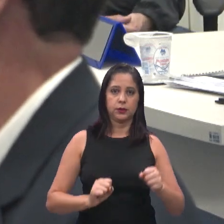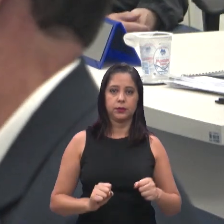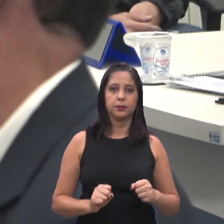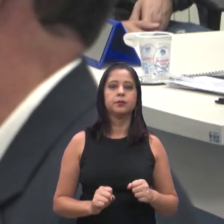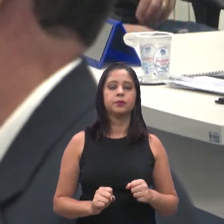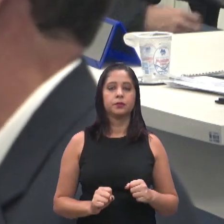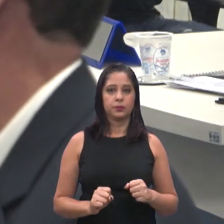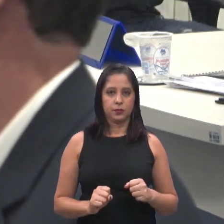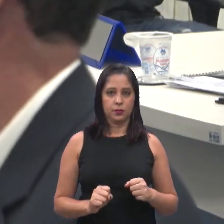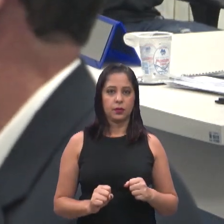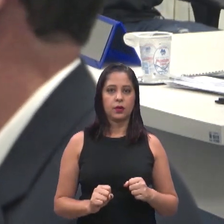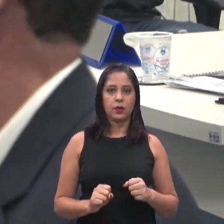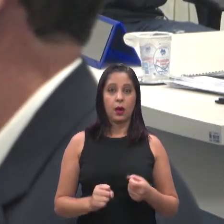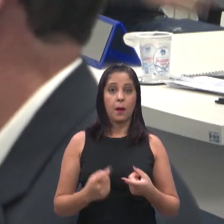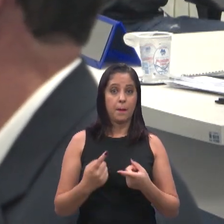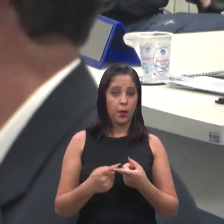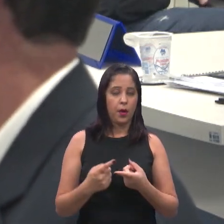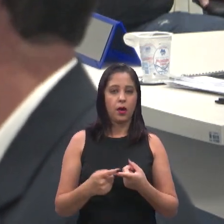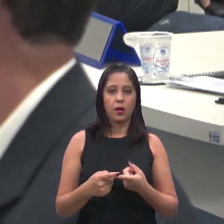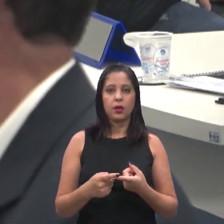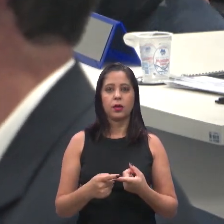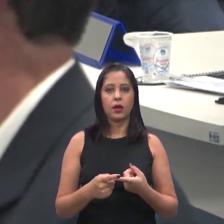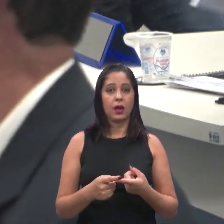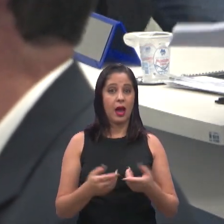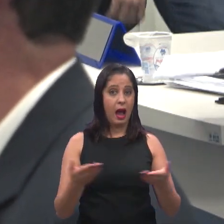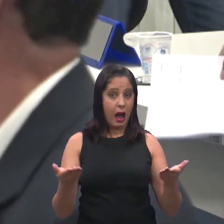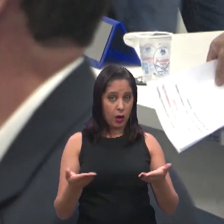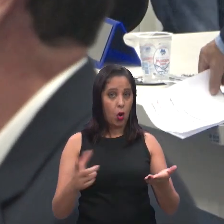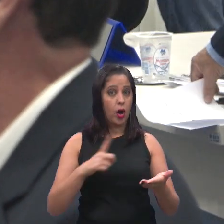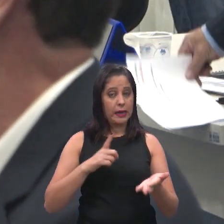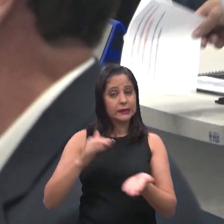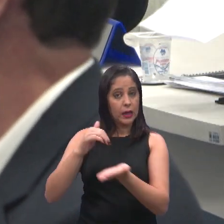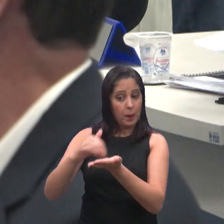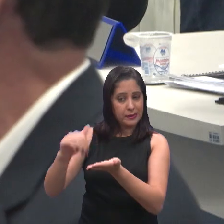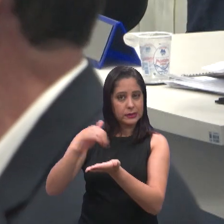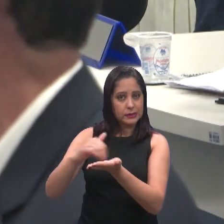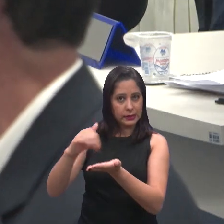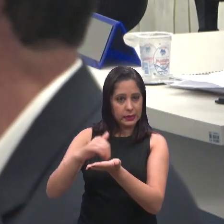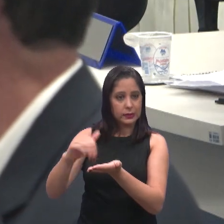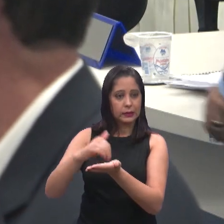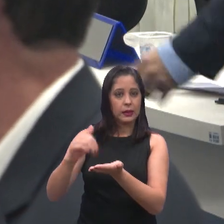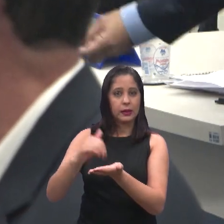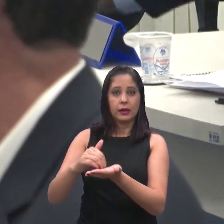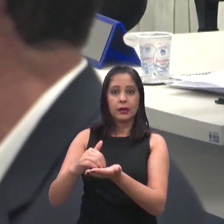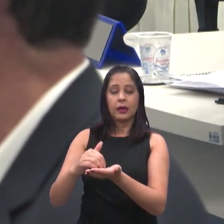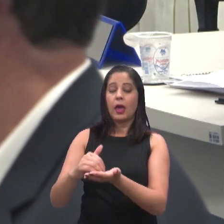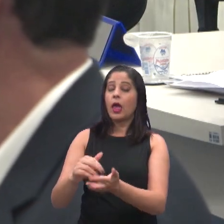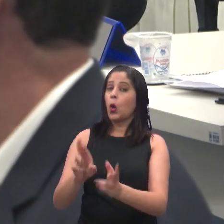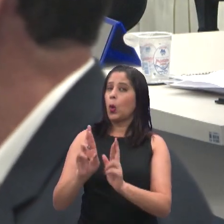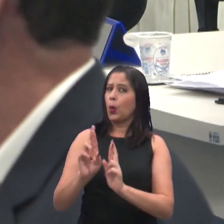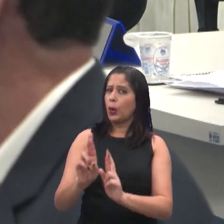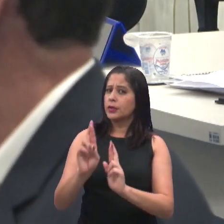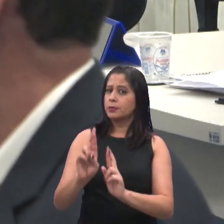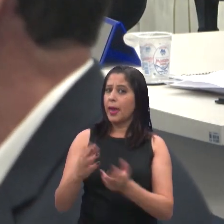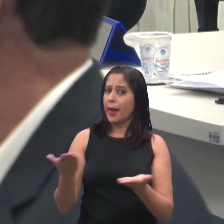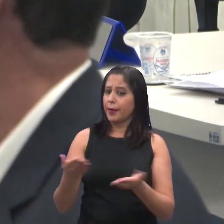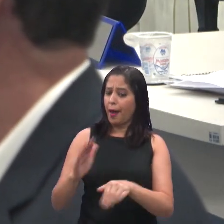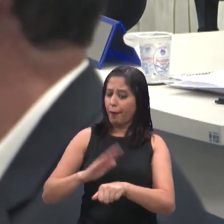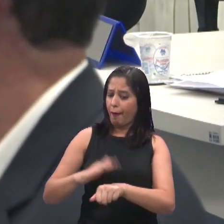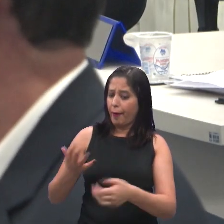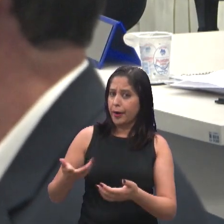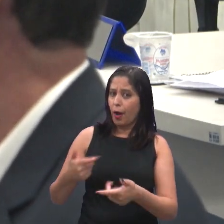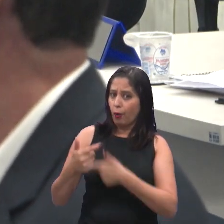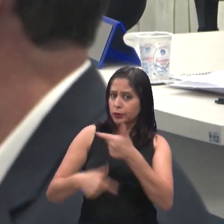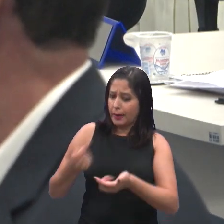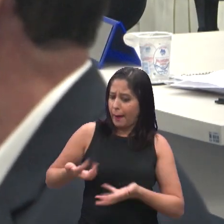fundiária, visto que a gente tem agora uma secretaria, né? E eu espero que dê celeridade e seriedade para essa questão